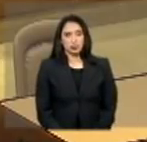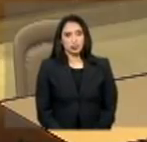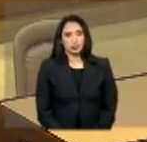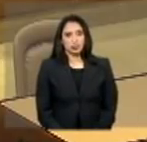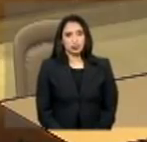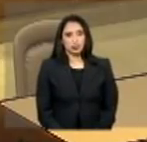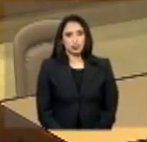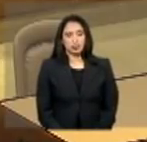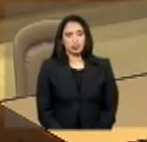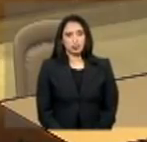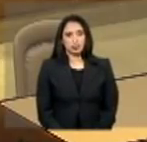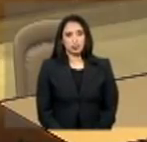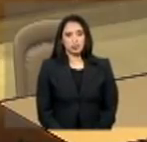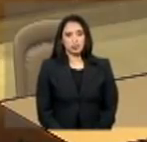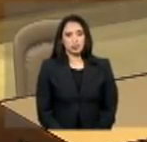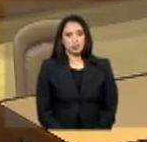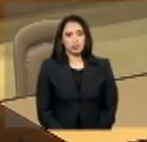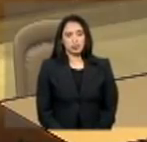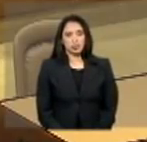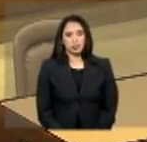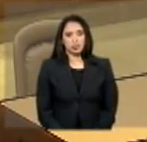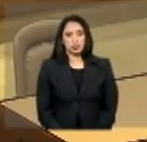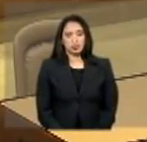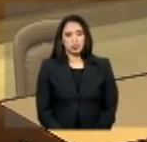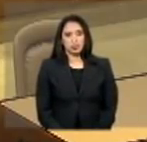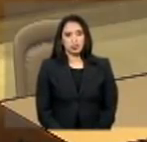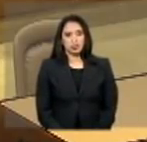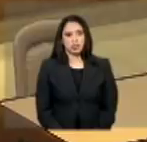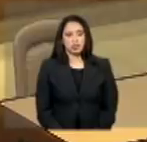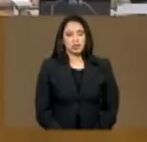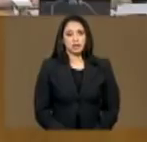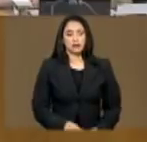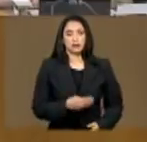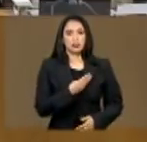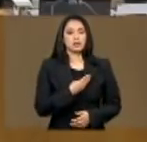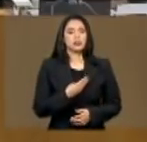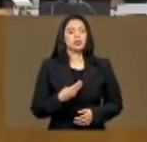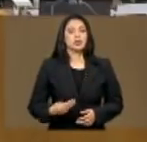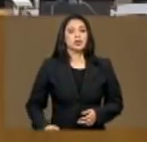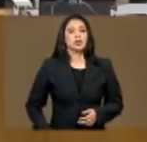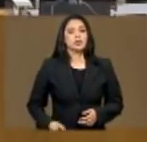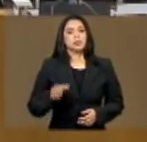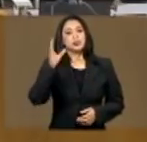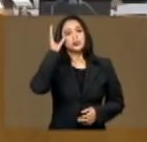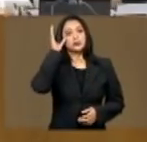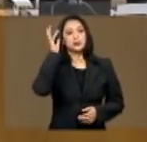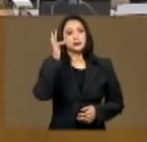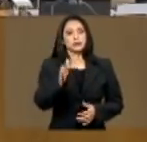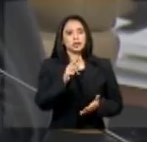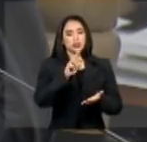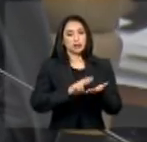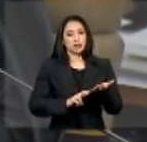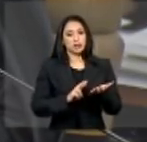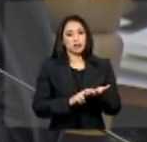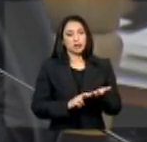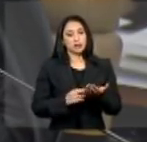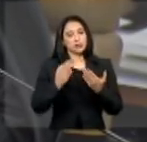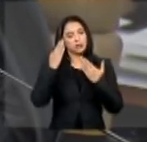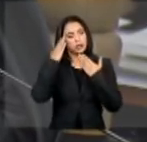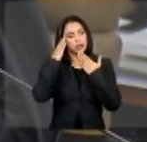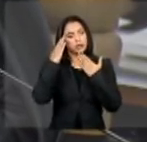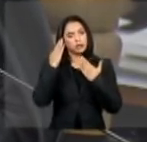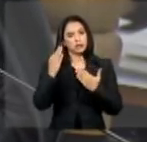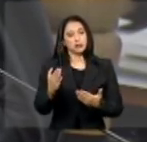o ministro não exerce um papel assim a palavra para o relatório muito obrigado